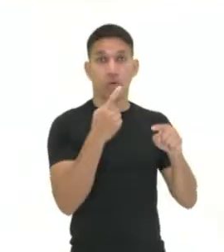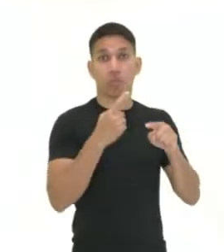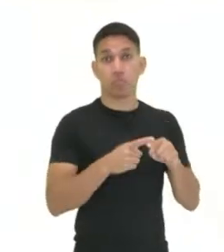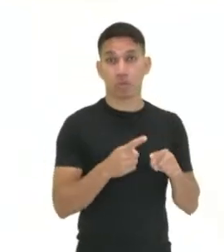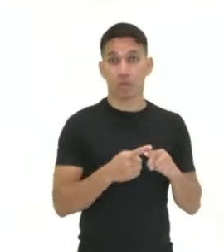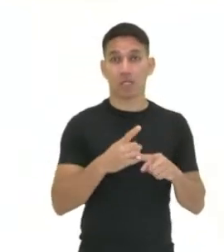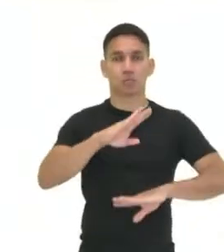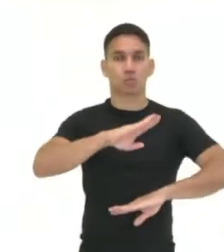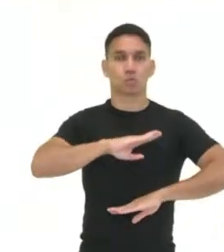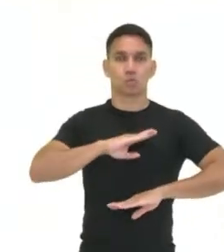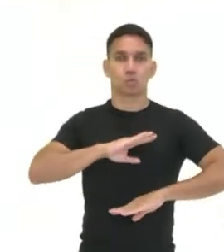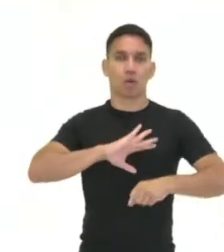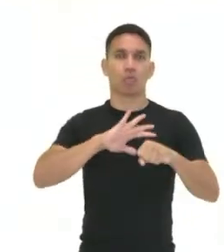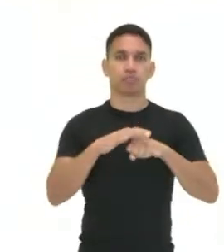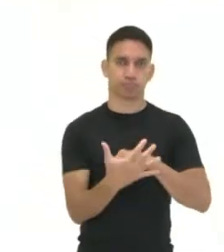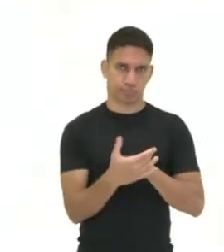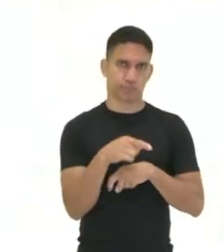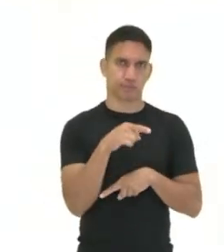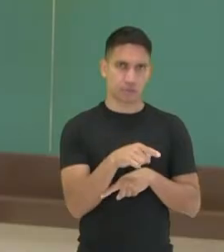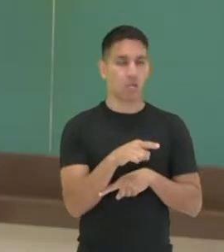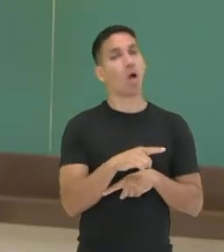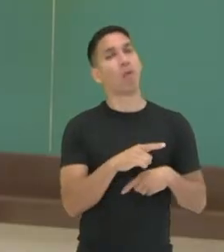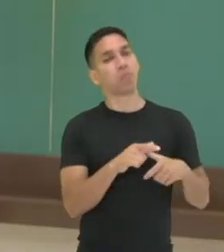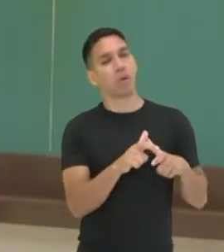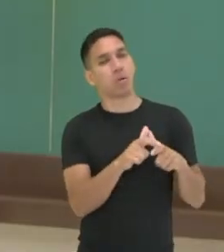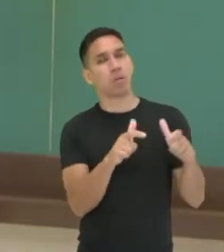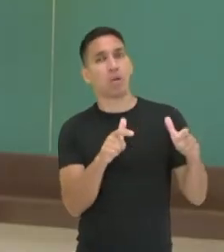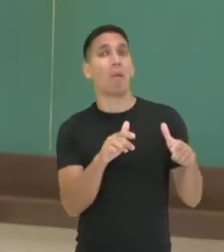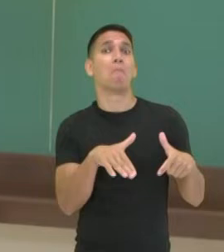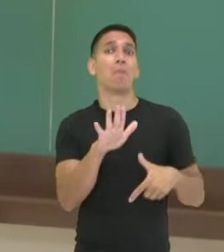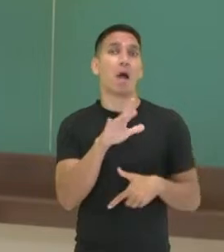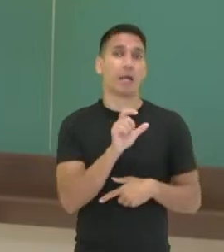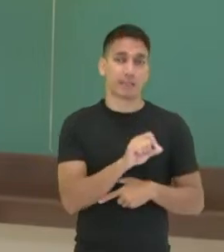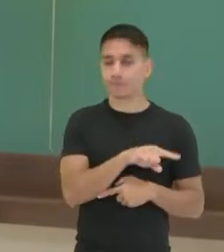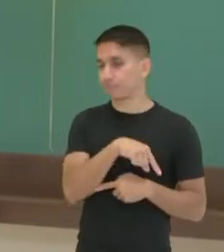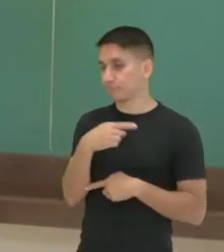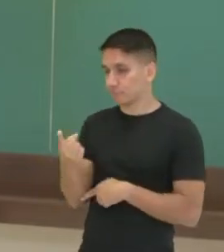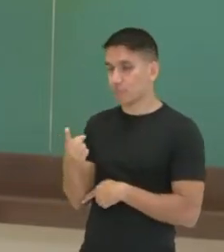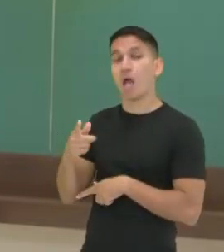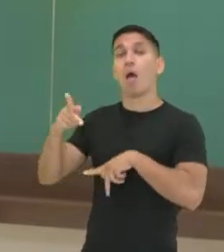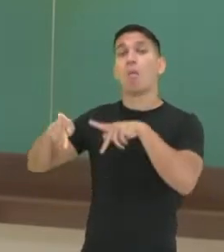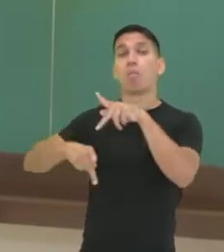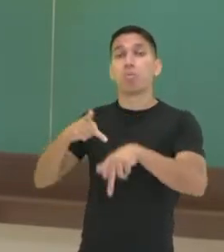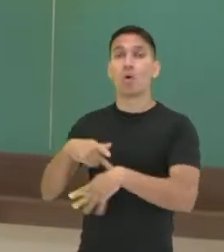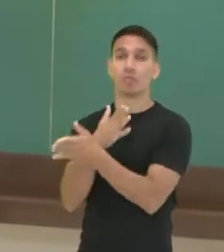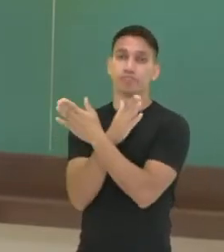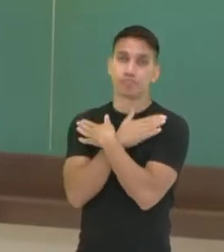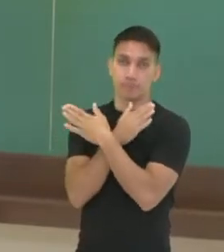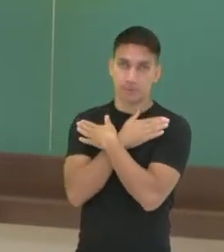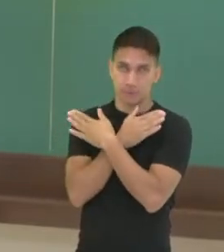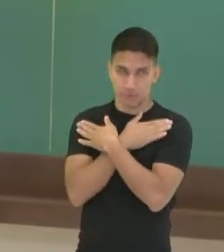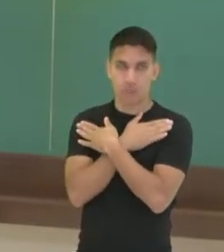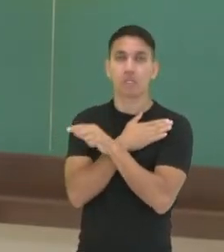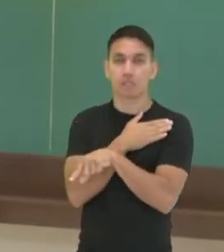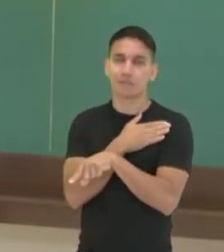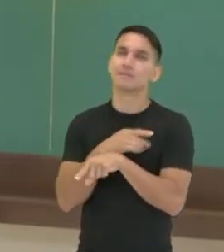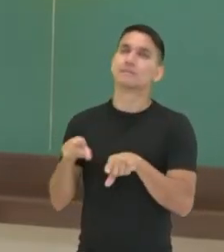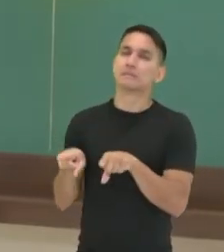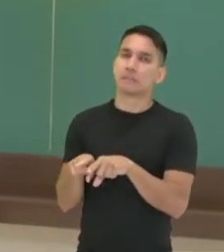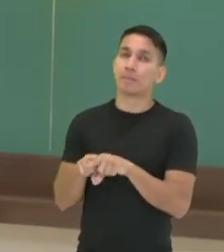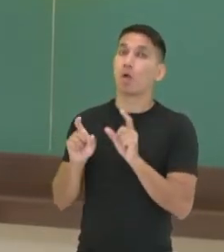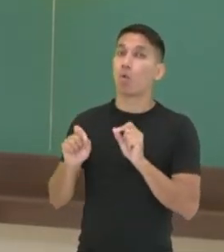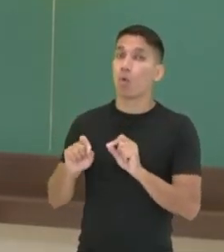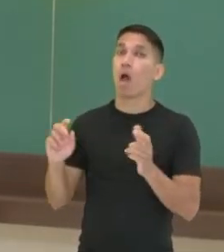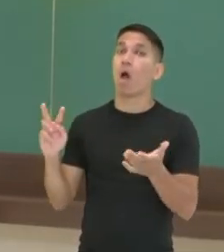vem apresentando evolução nos últimos meses. E a taxa de população desocupada está